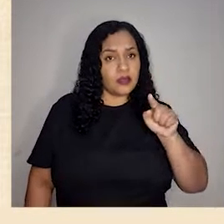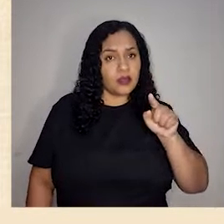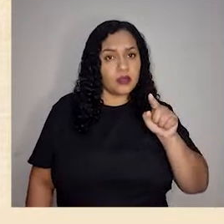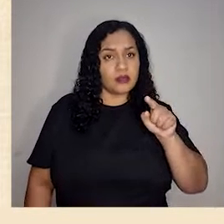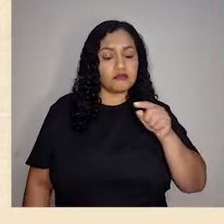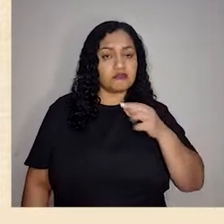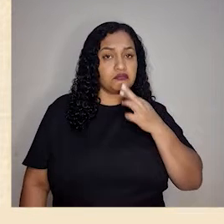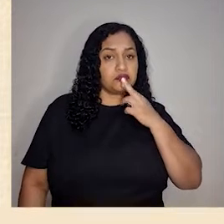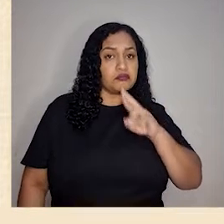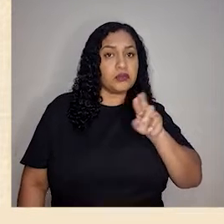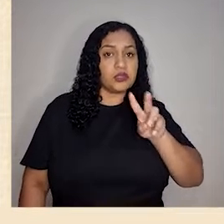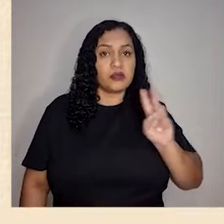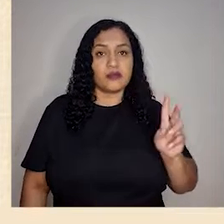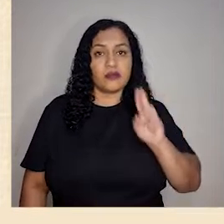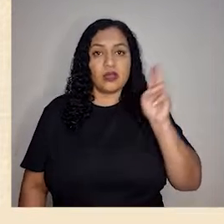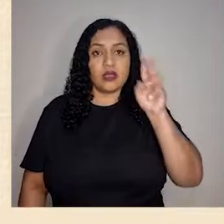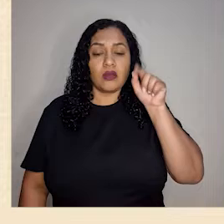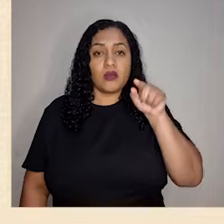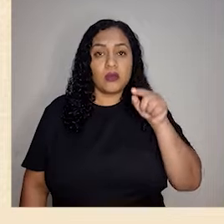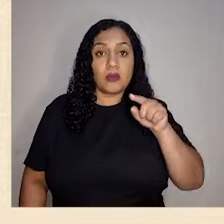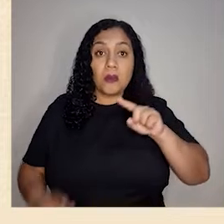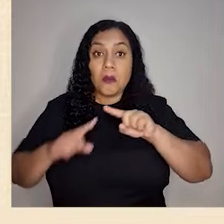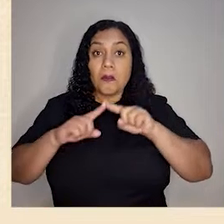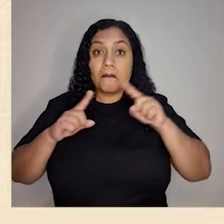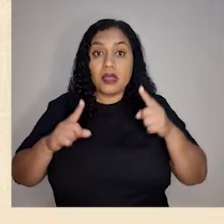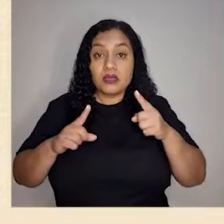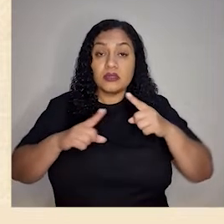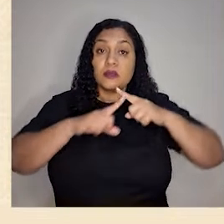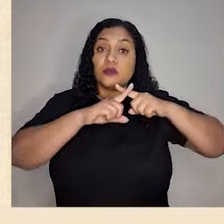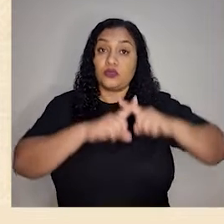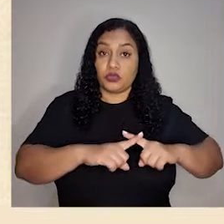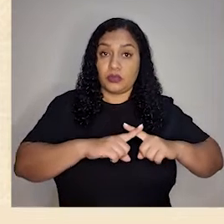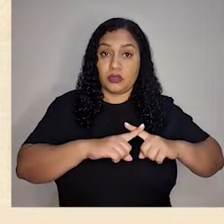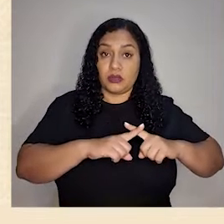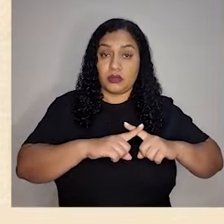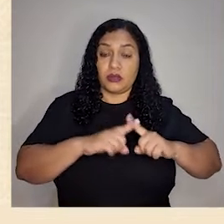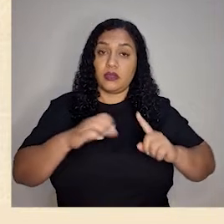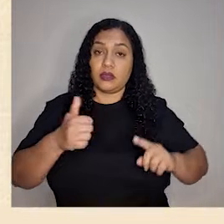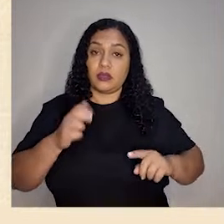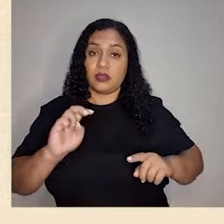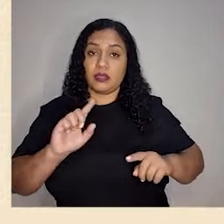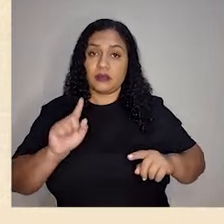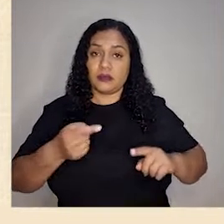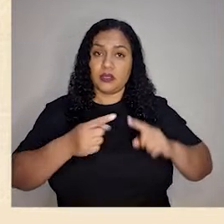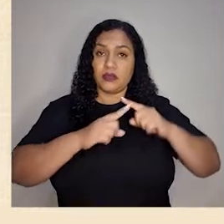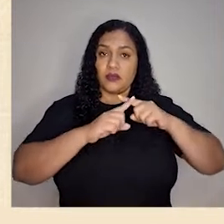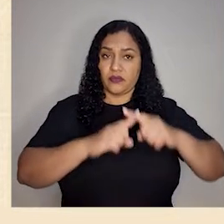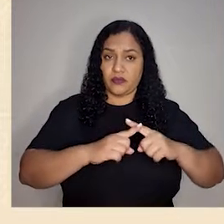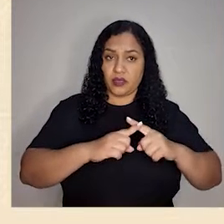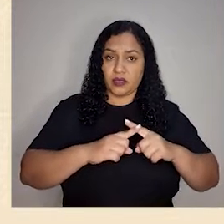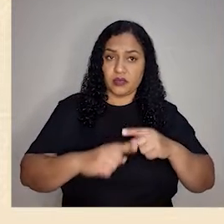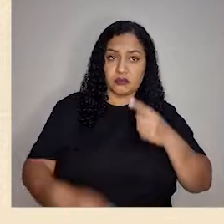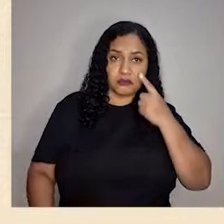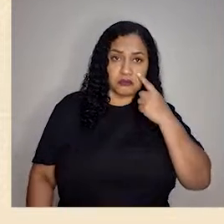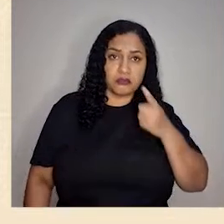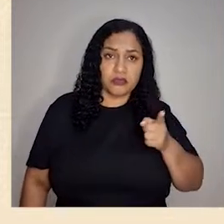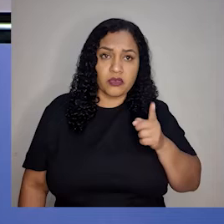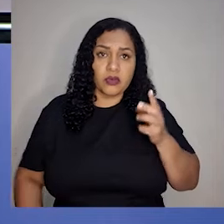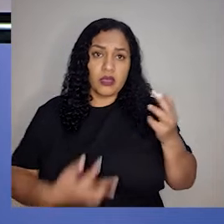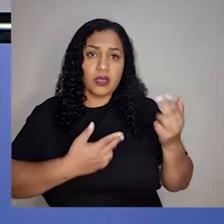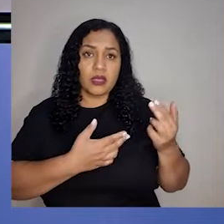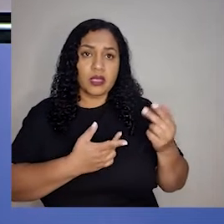esse valor agora nós fazemos essa multiplicação 15 mil vezes esse valor